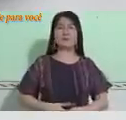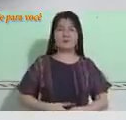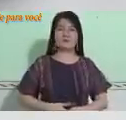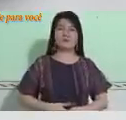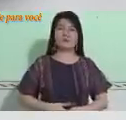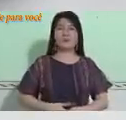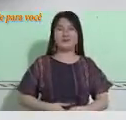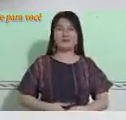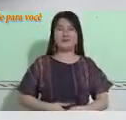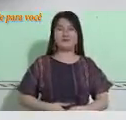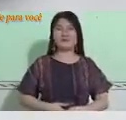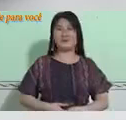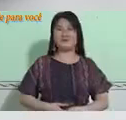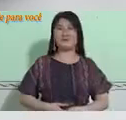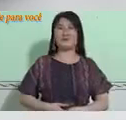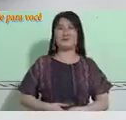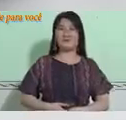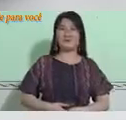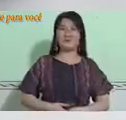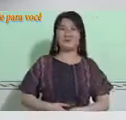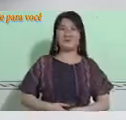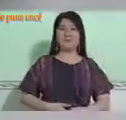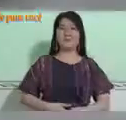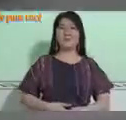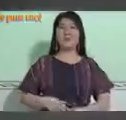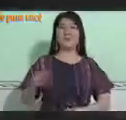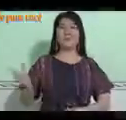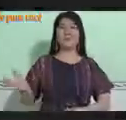acalmar, o que pode ser feito com respirações profundas,